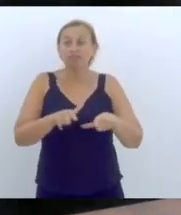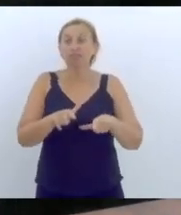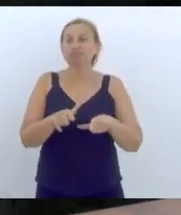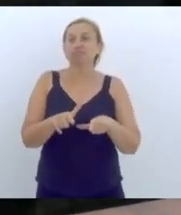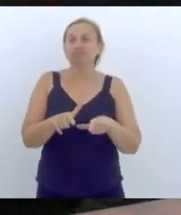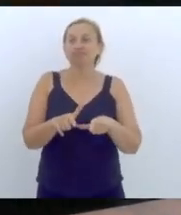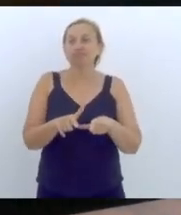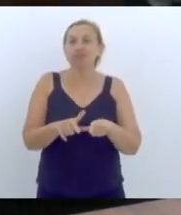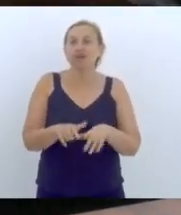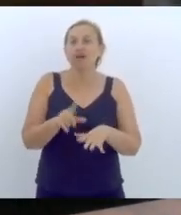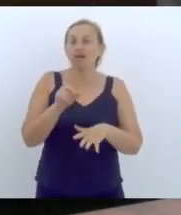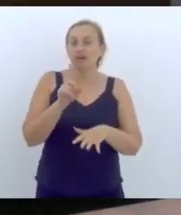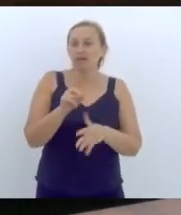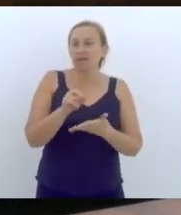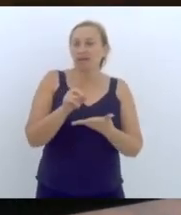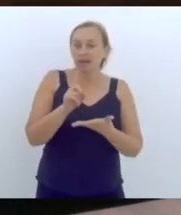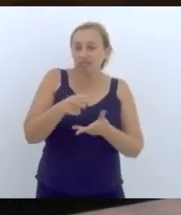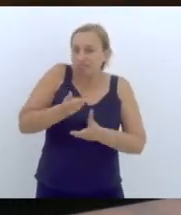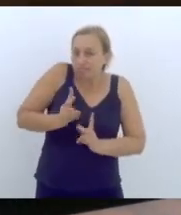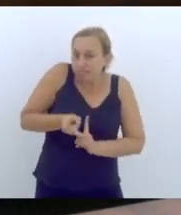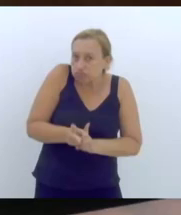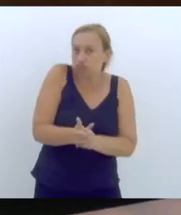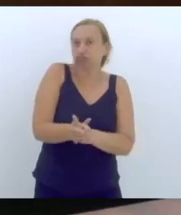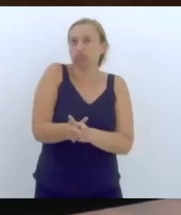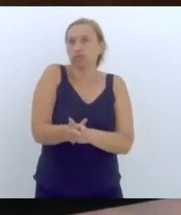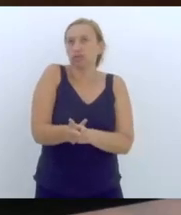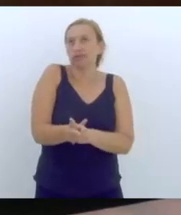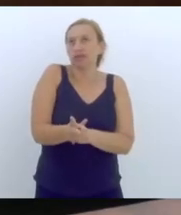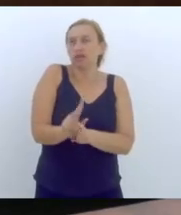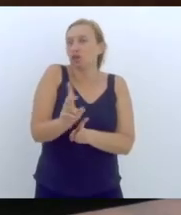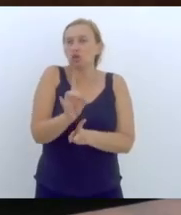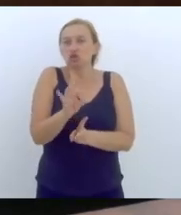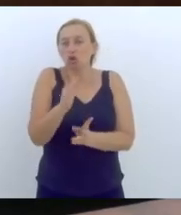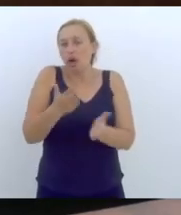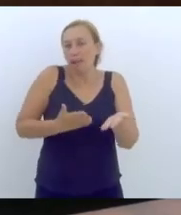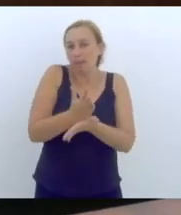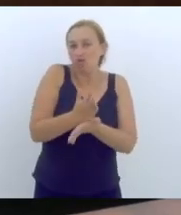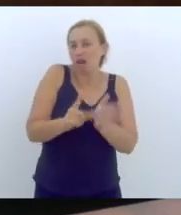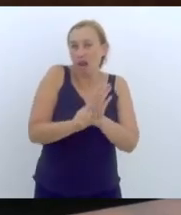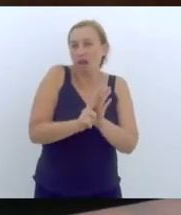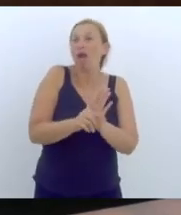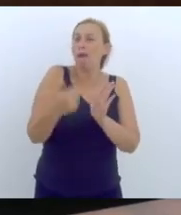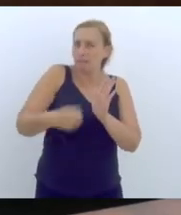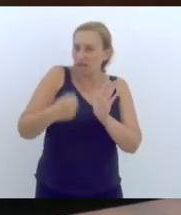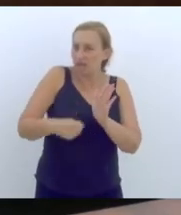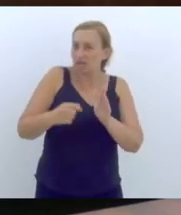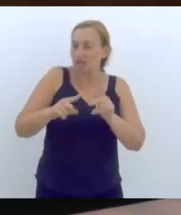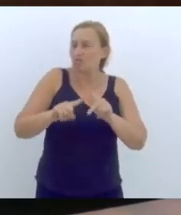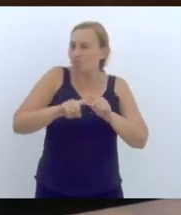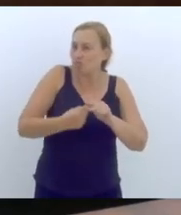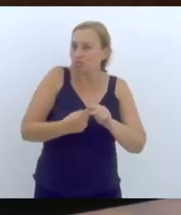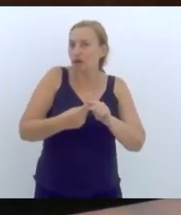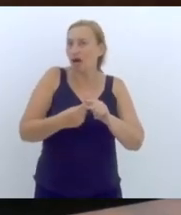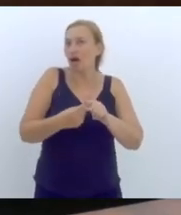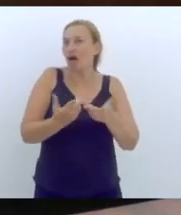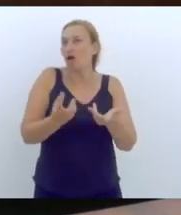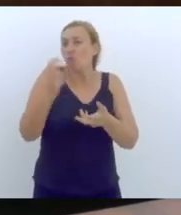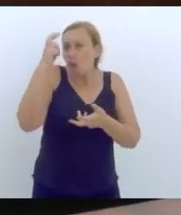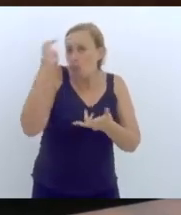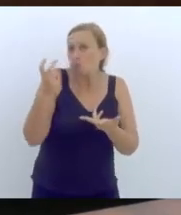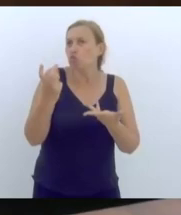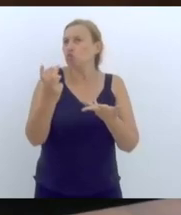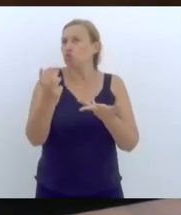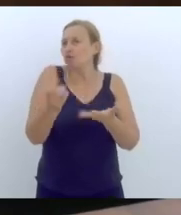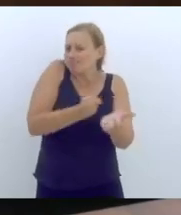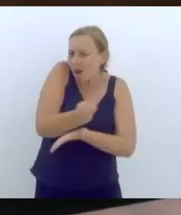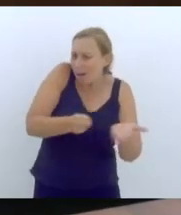é algo que deve ser permanente. Não basta aprovar uma lei. Tem que mudar uma cultura que tem